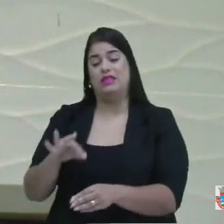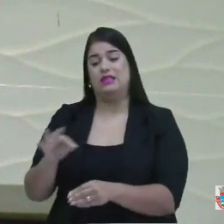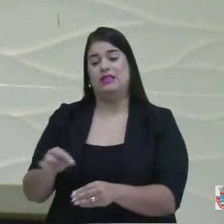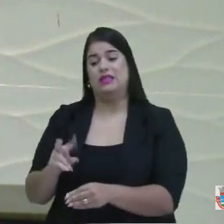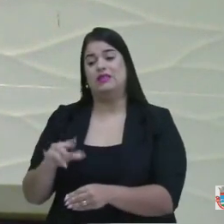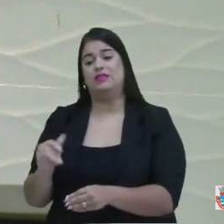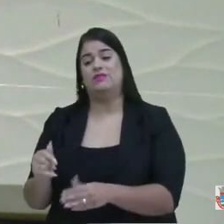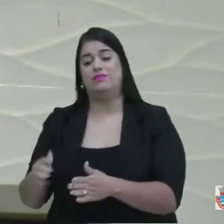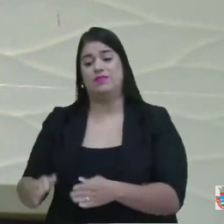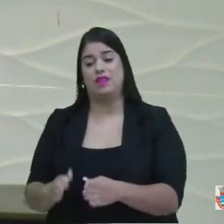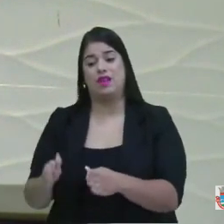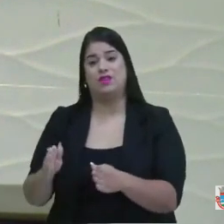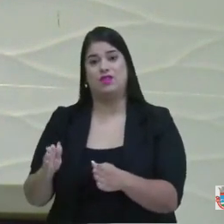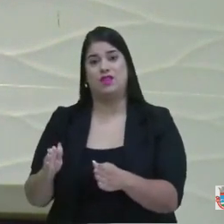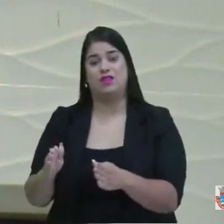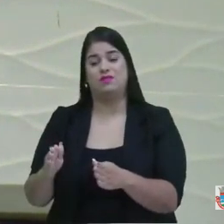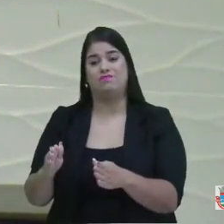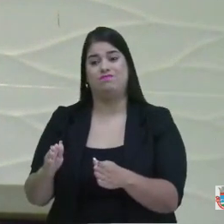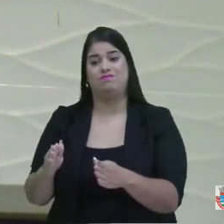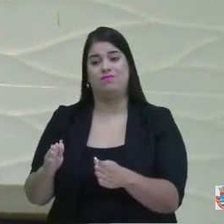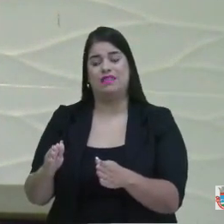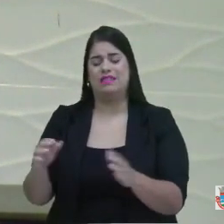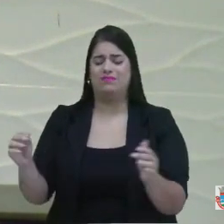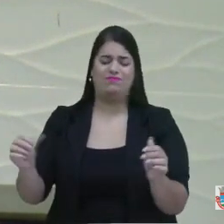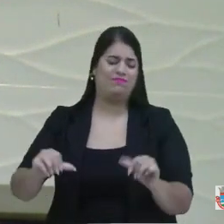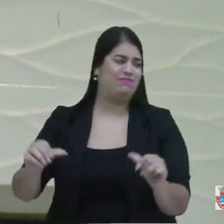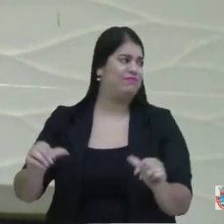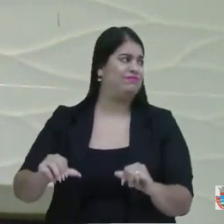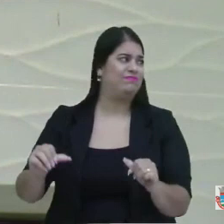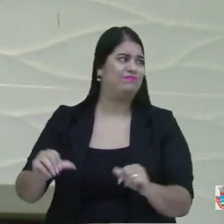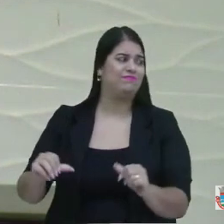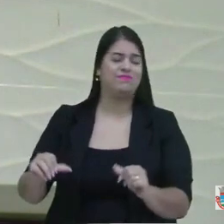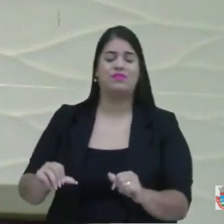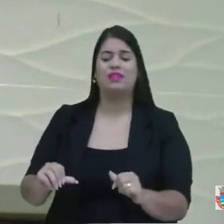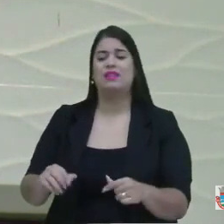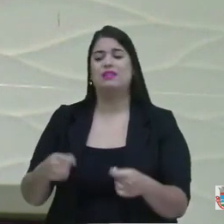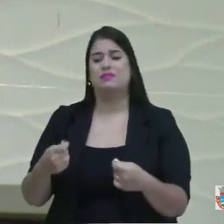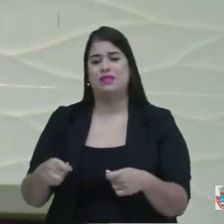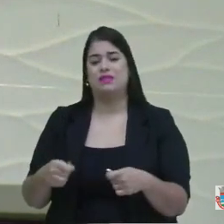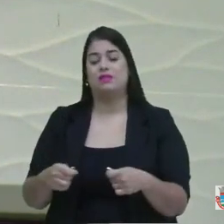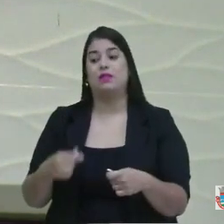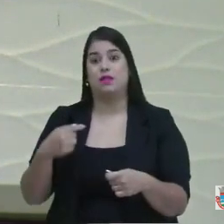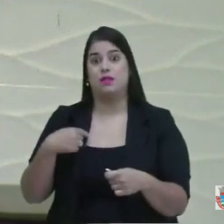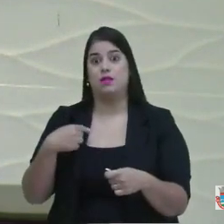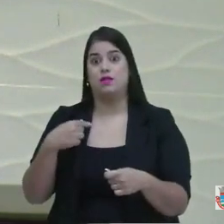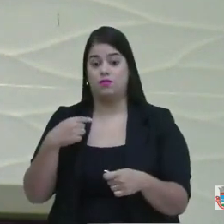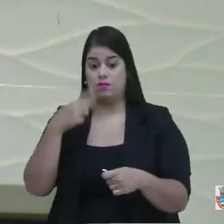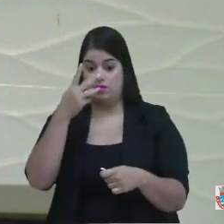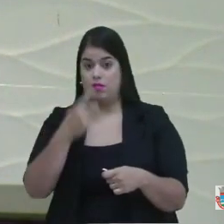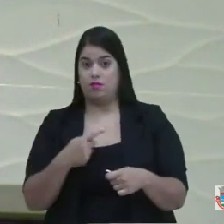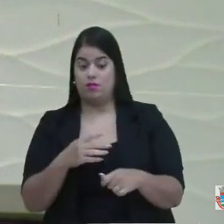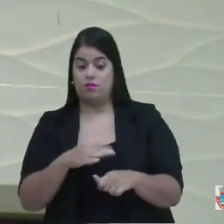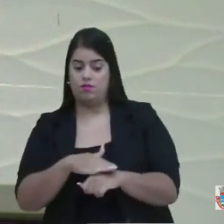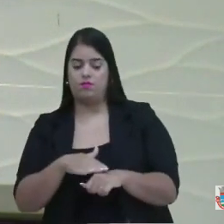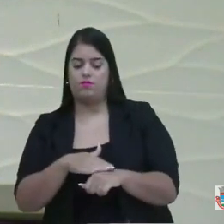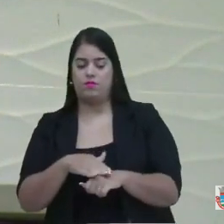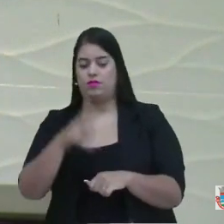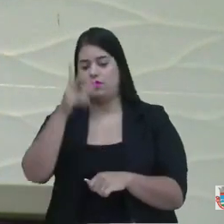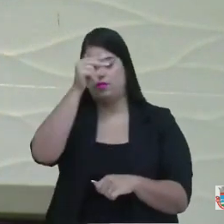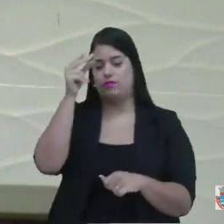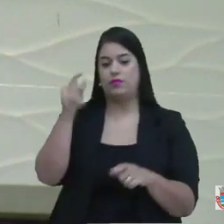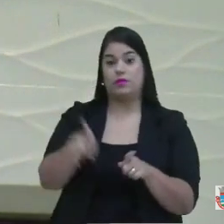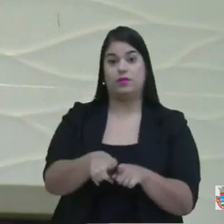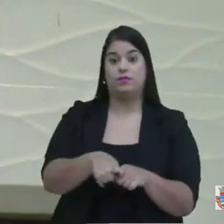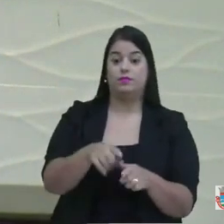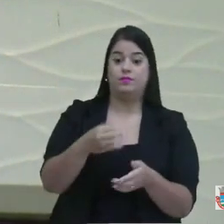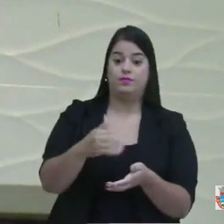estrada principal, estava muito ruim, muitas poças d'água. Falei com o prefeito, com o secretário Carrinho, e eles foram